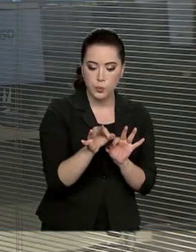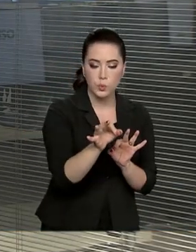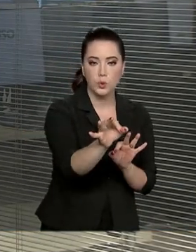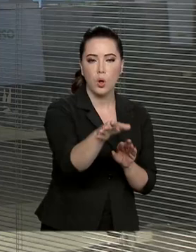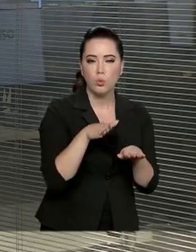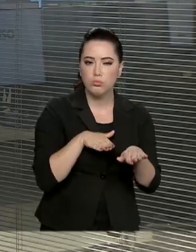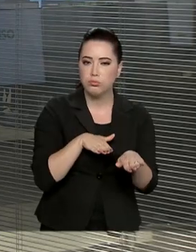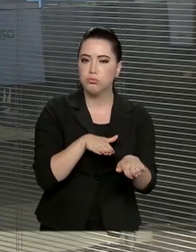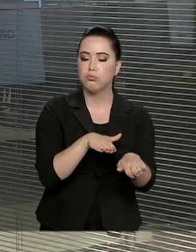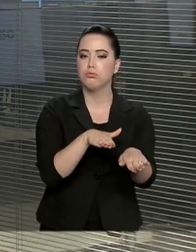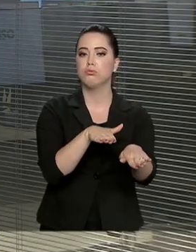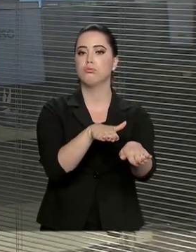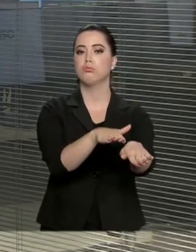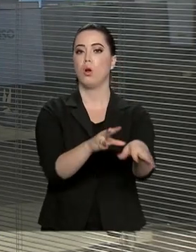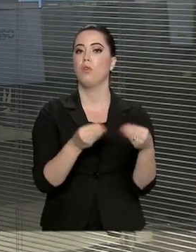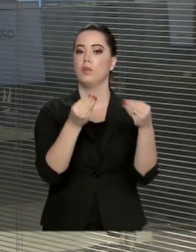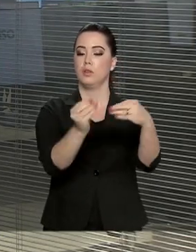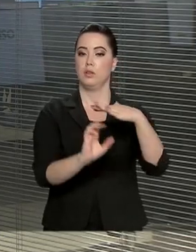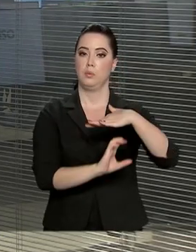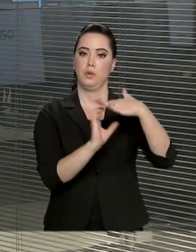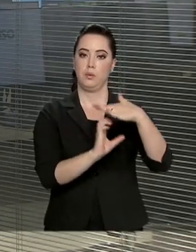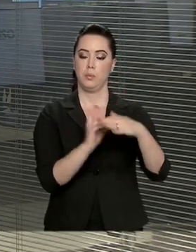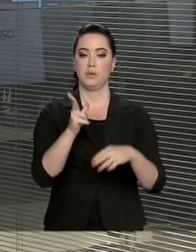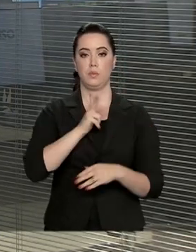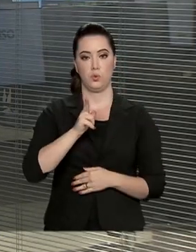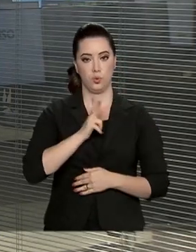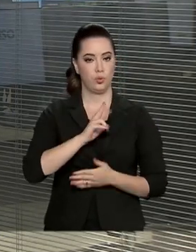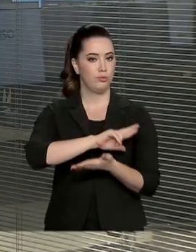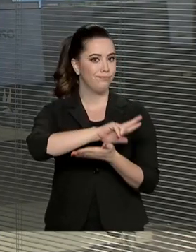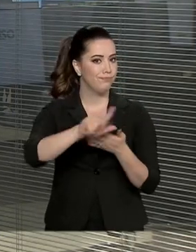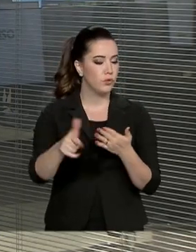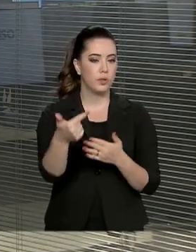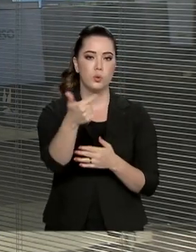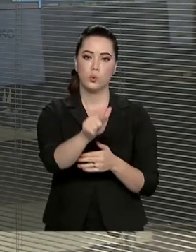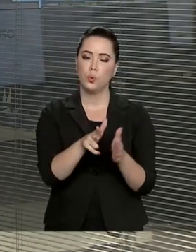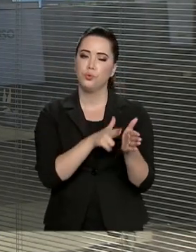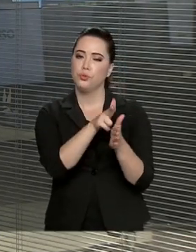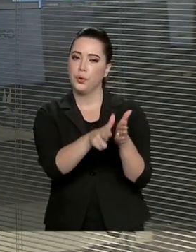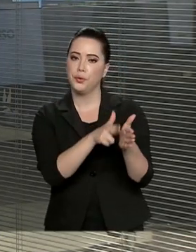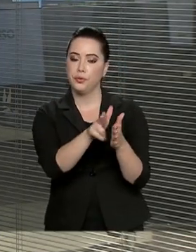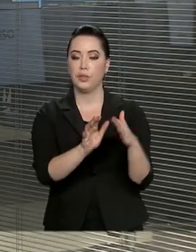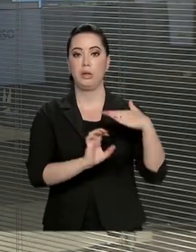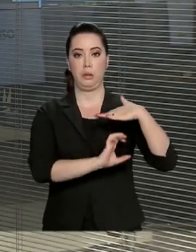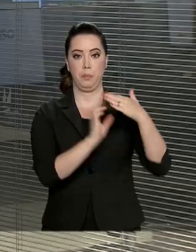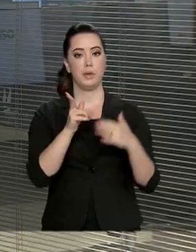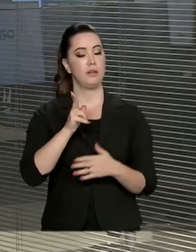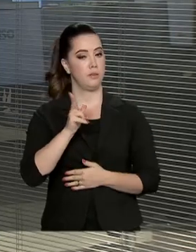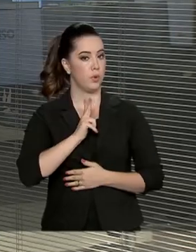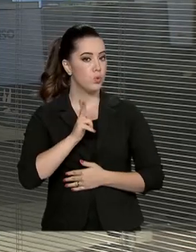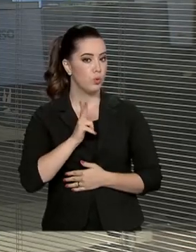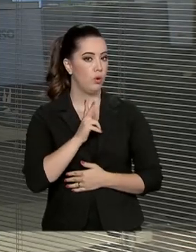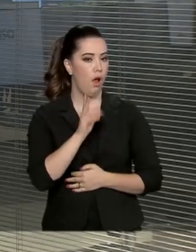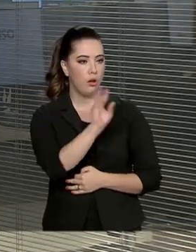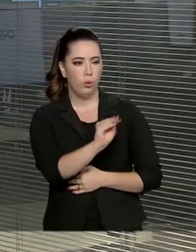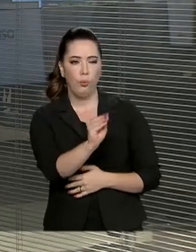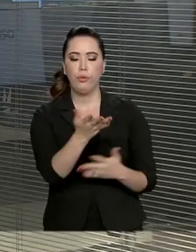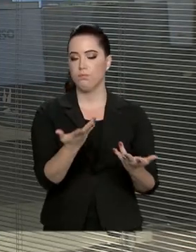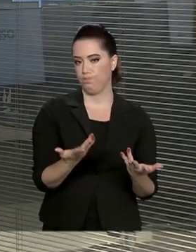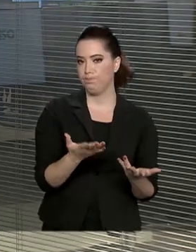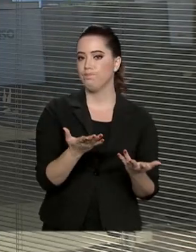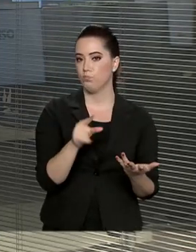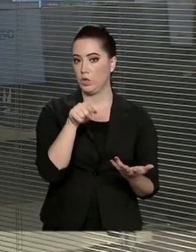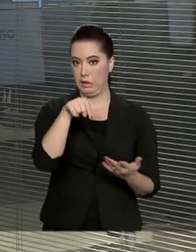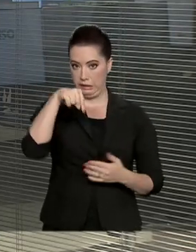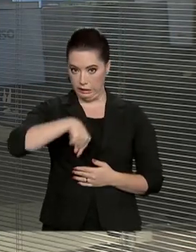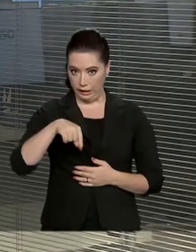.600 quilômetros de ferrovias operadas pela iniciativa privada. Daqui, servidores da NTT